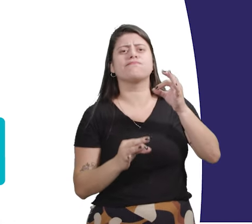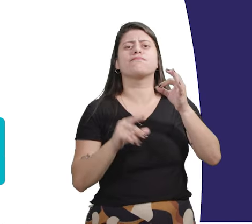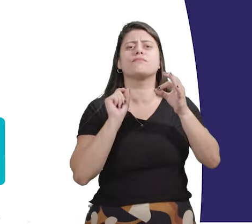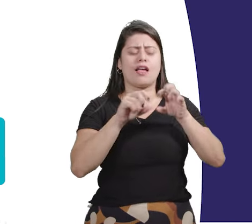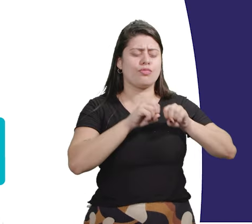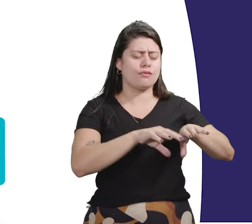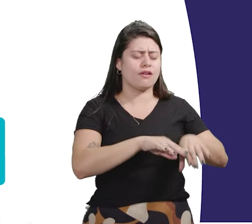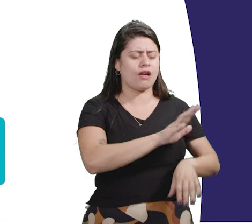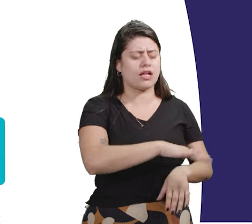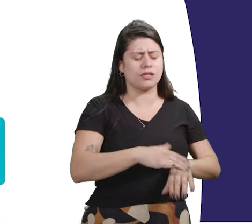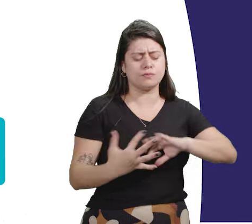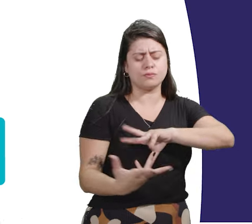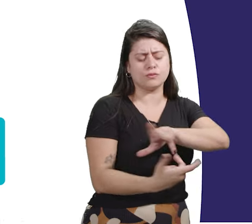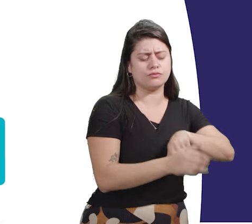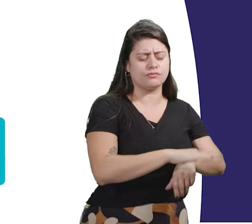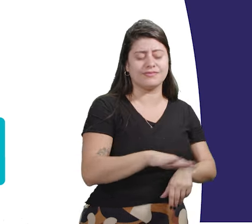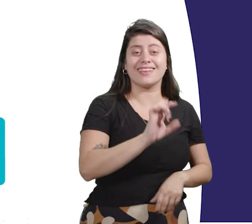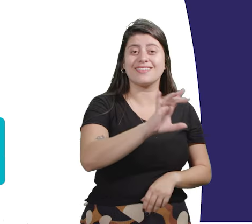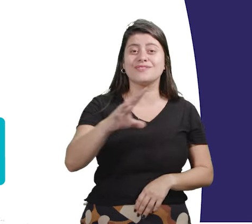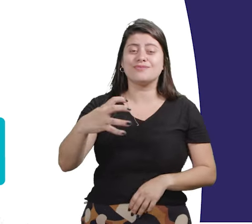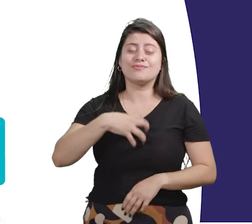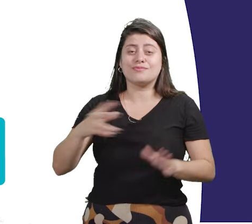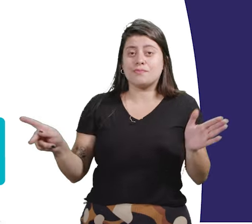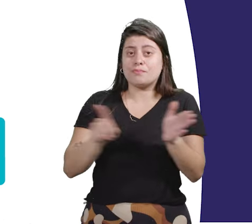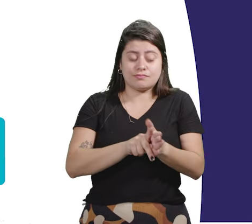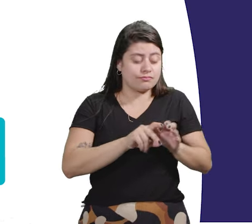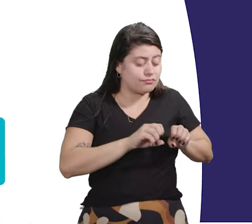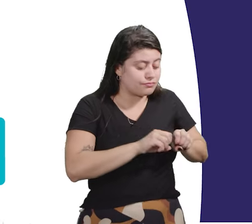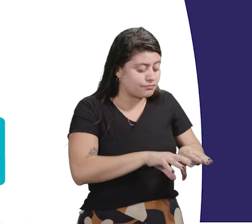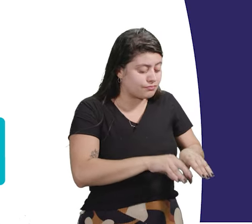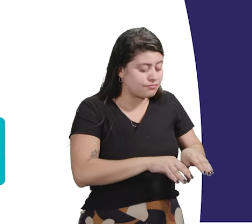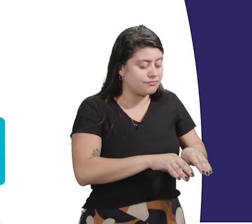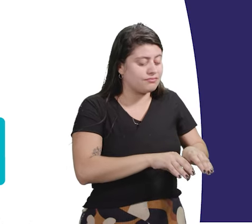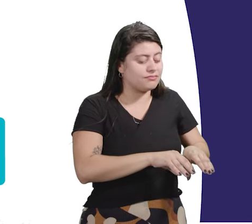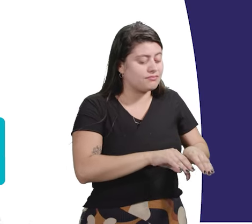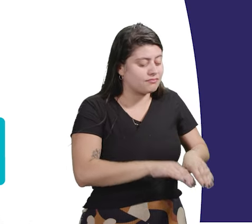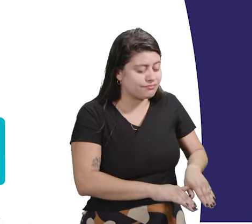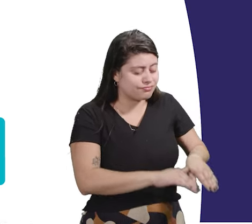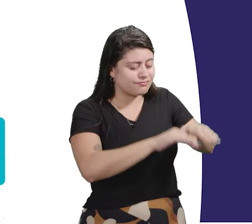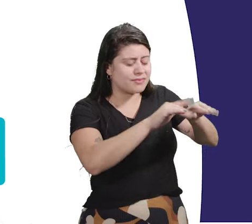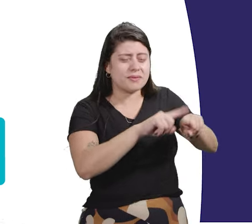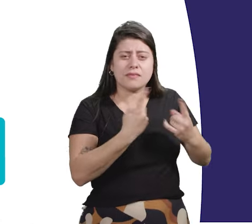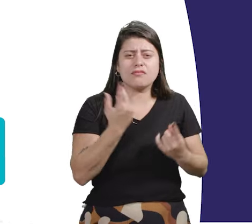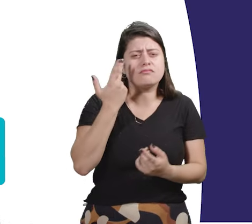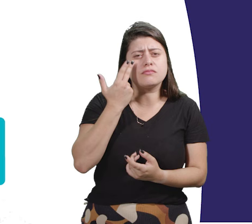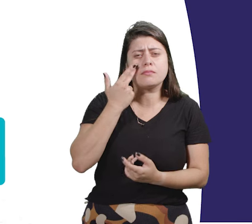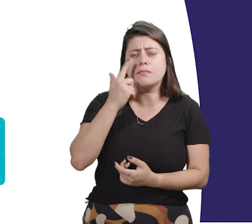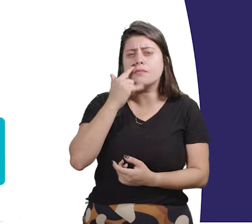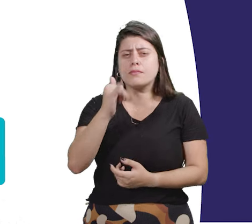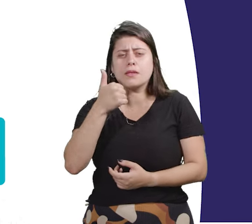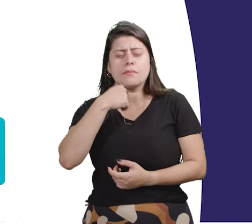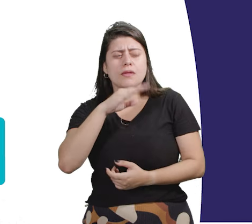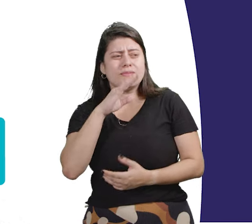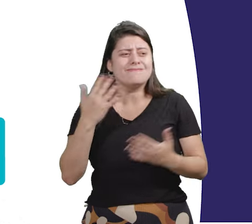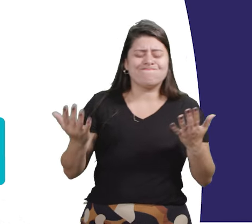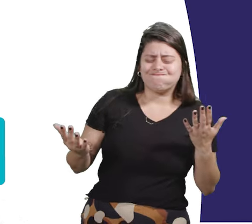sua forma de educar um filho, né? Uma criança, mas é muito comum a gente ver os pais perdidos com relação a várias questões quando o